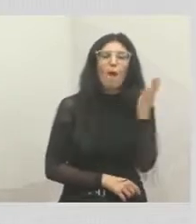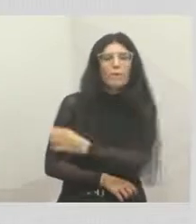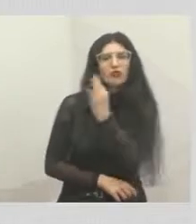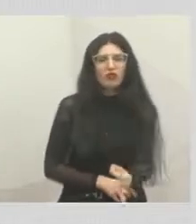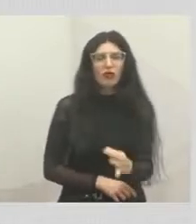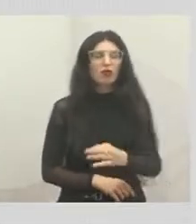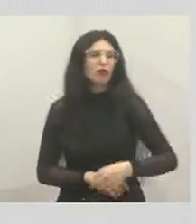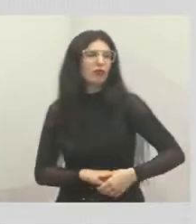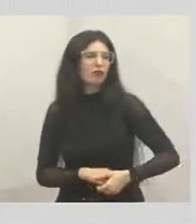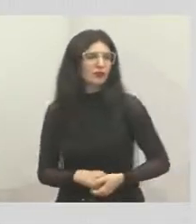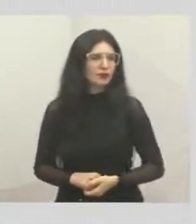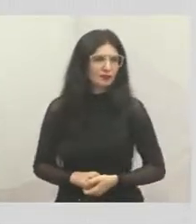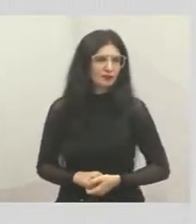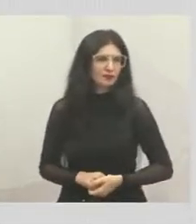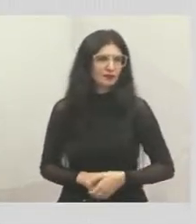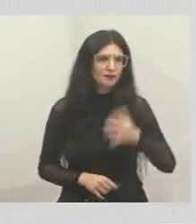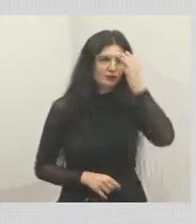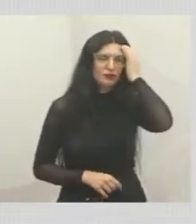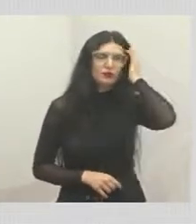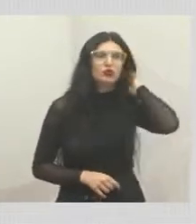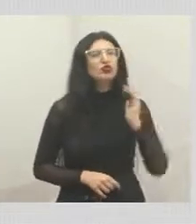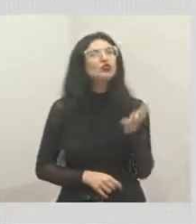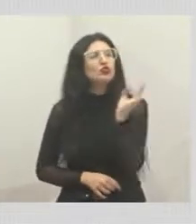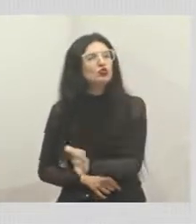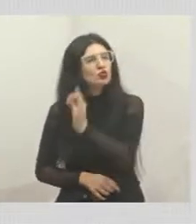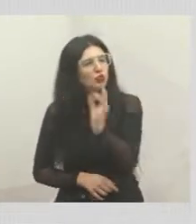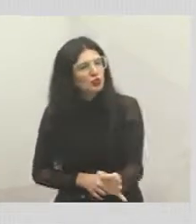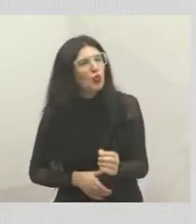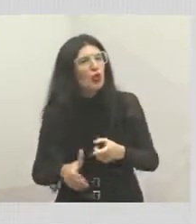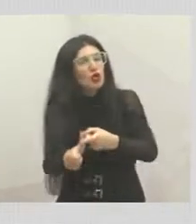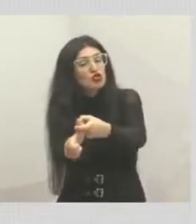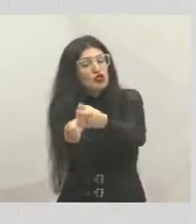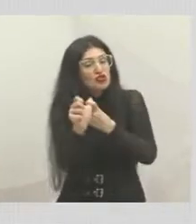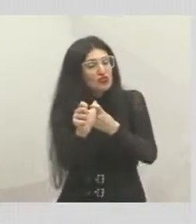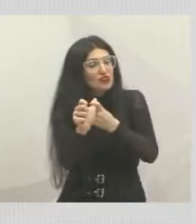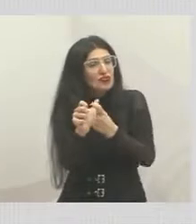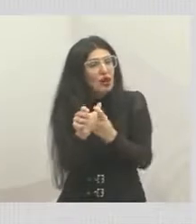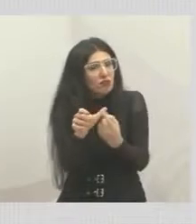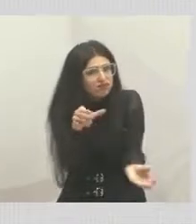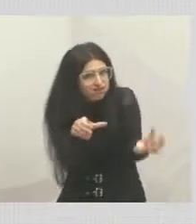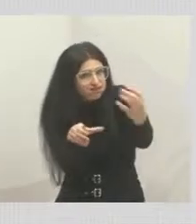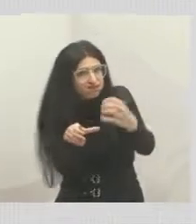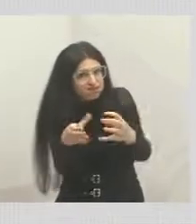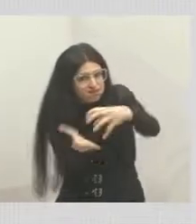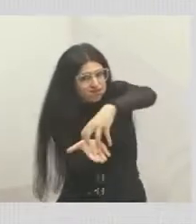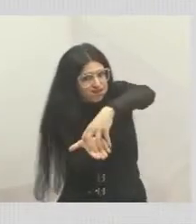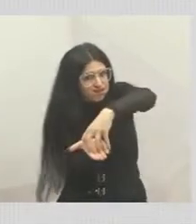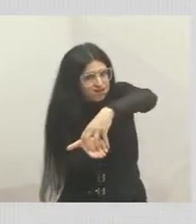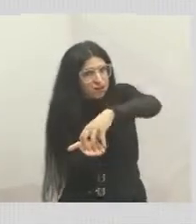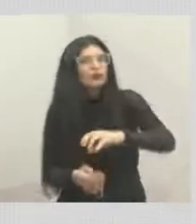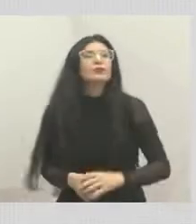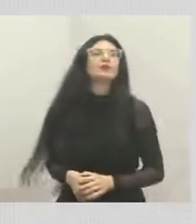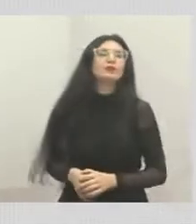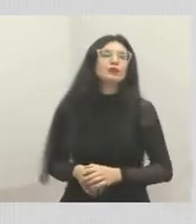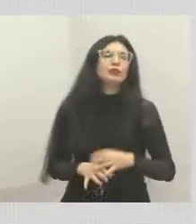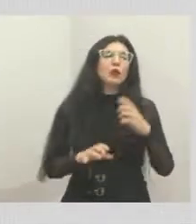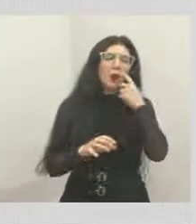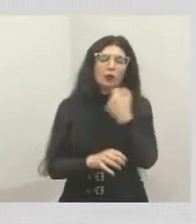58,24%. Juros e encargos à dívida interna, meta orçamentária para 2020,